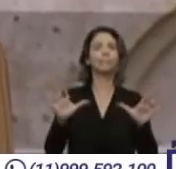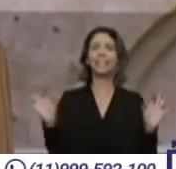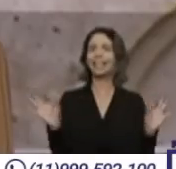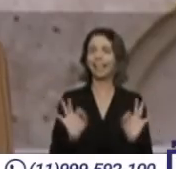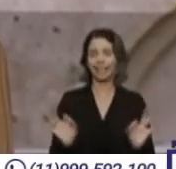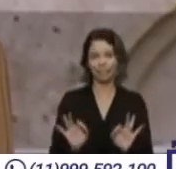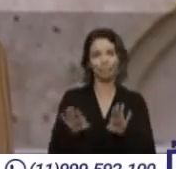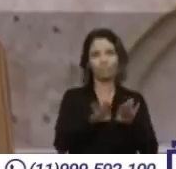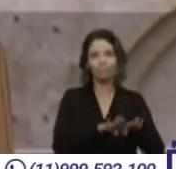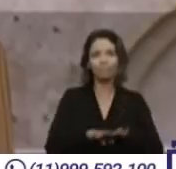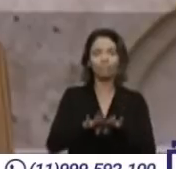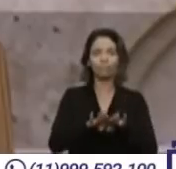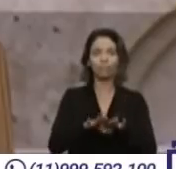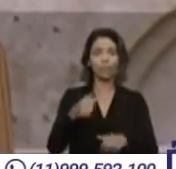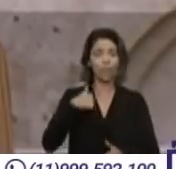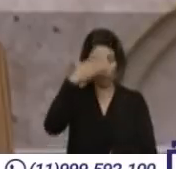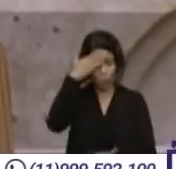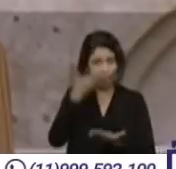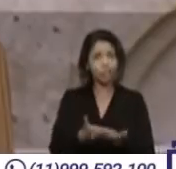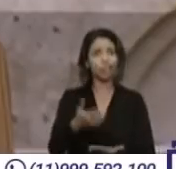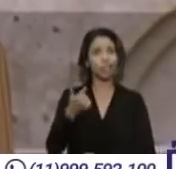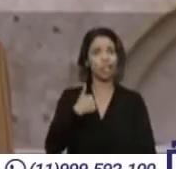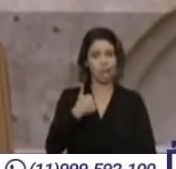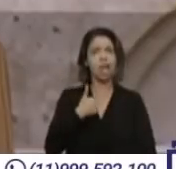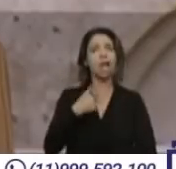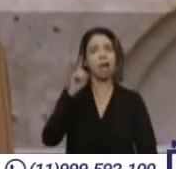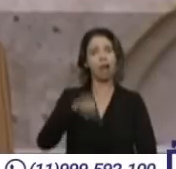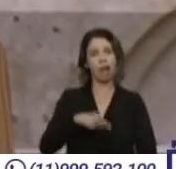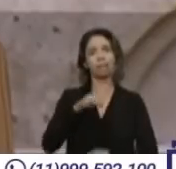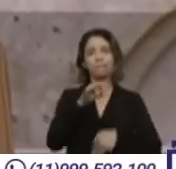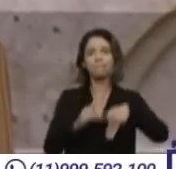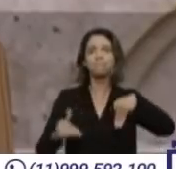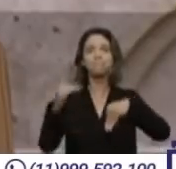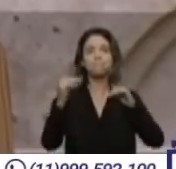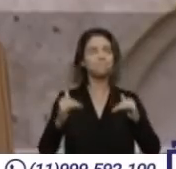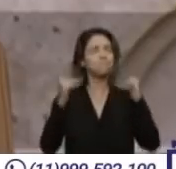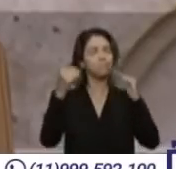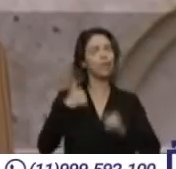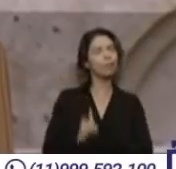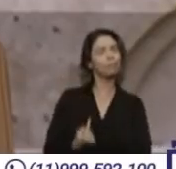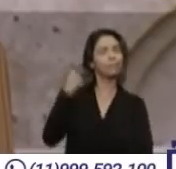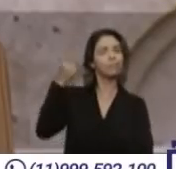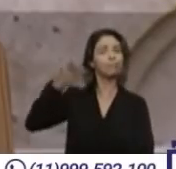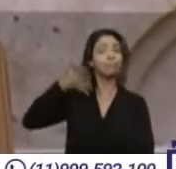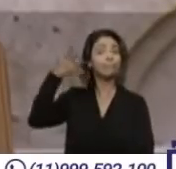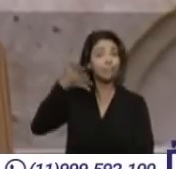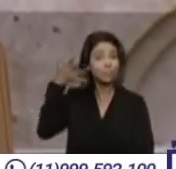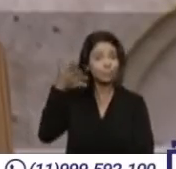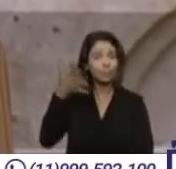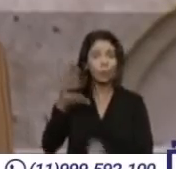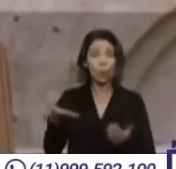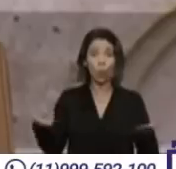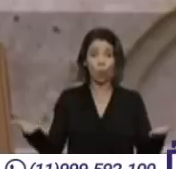Essa é a minha profissão de fé como magistrada, disse eu naquele momento.